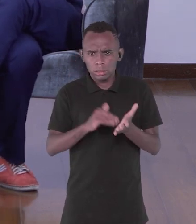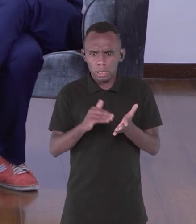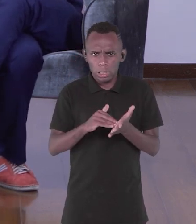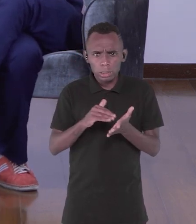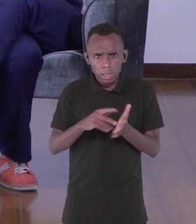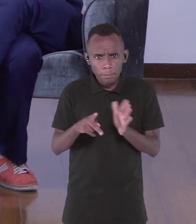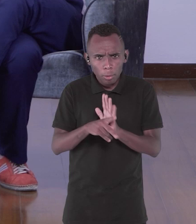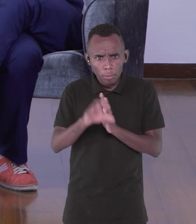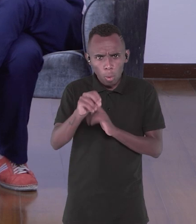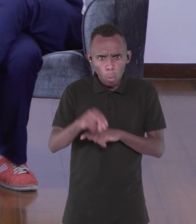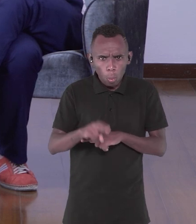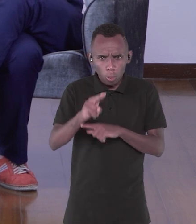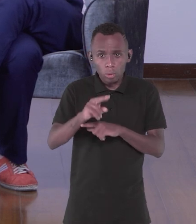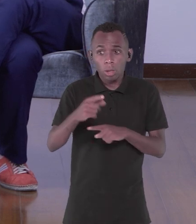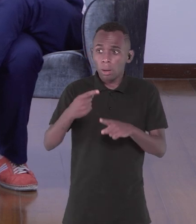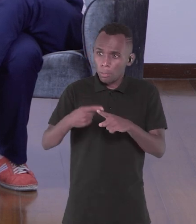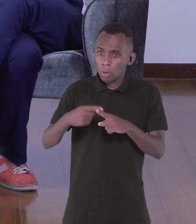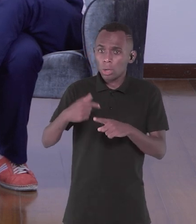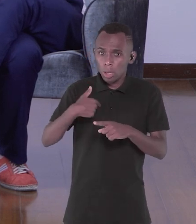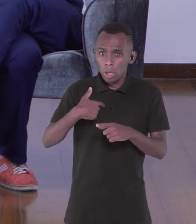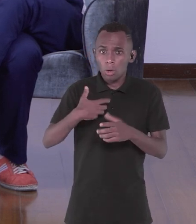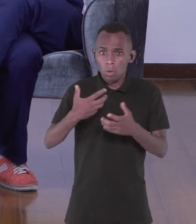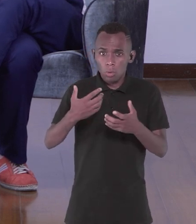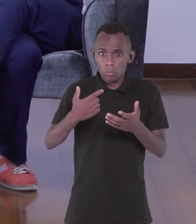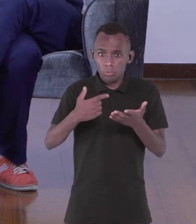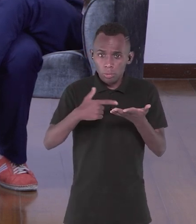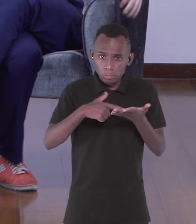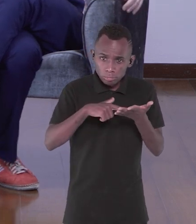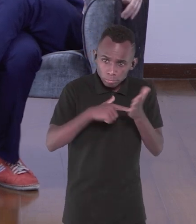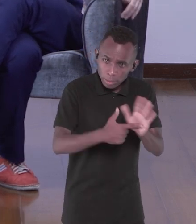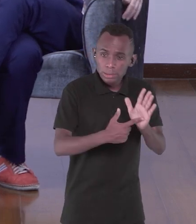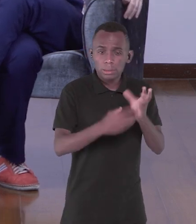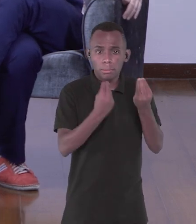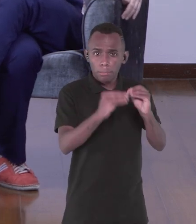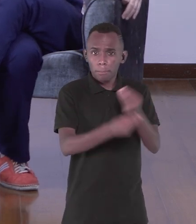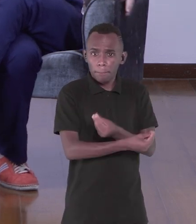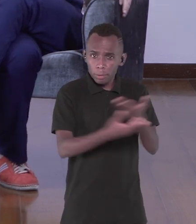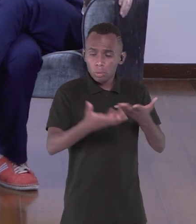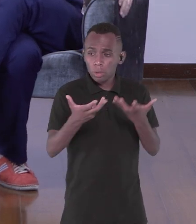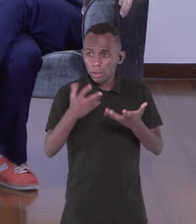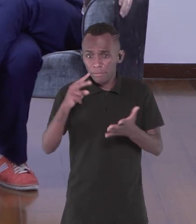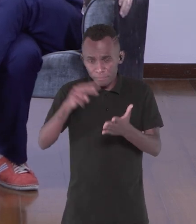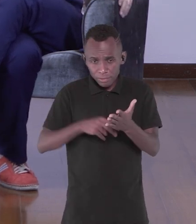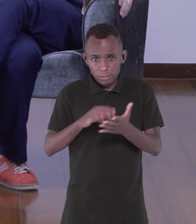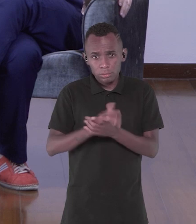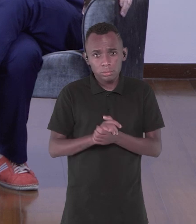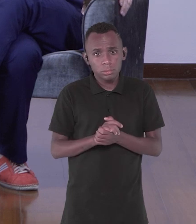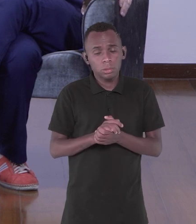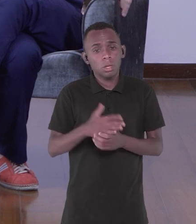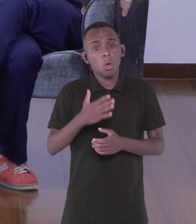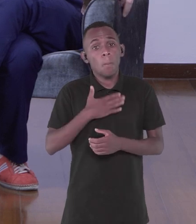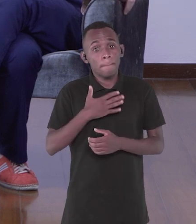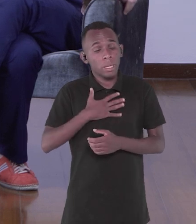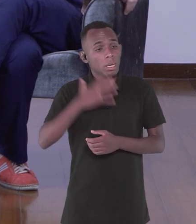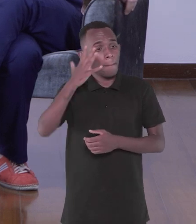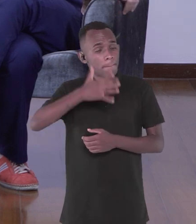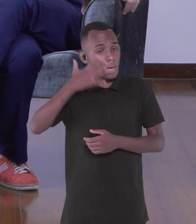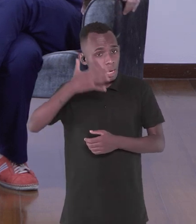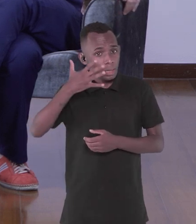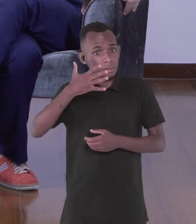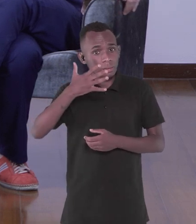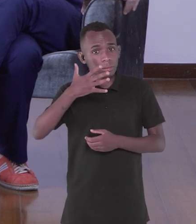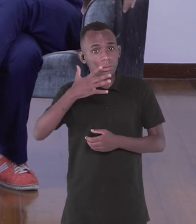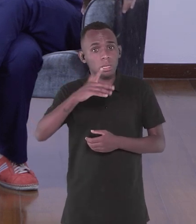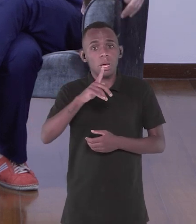né? Porque eu provavelmente vou fazer uma matéria, eu queria ver. Ele falou, meus discursos